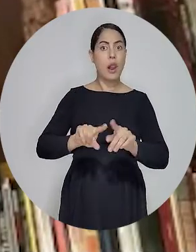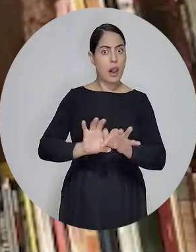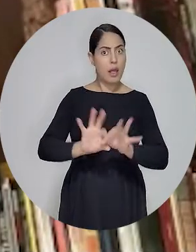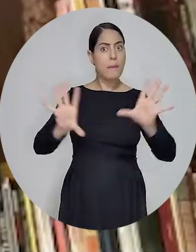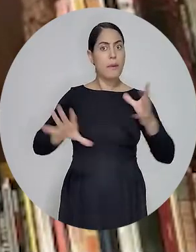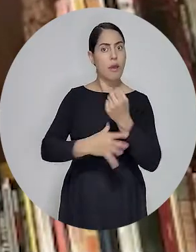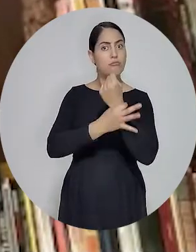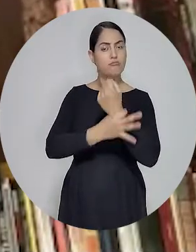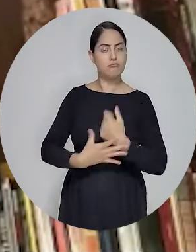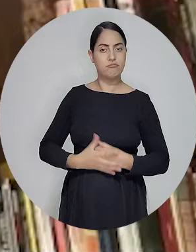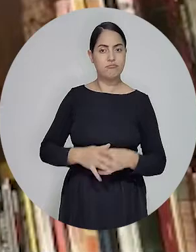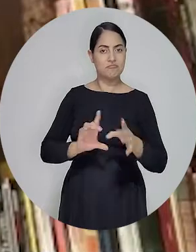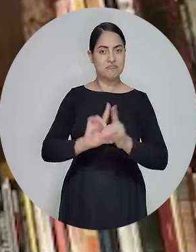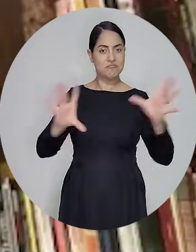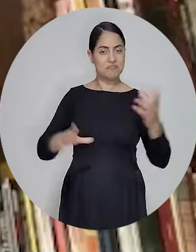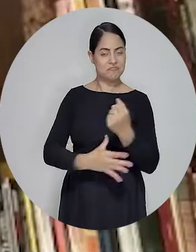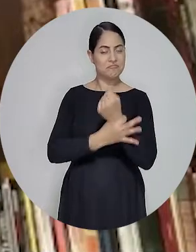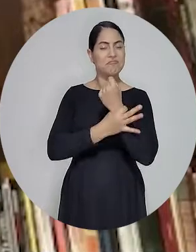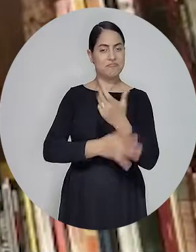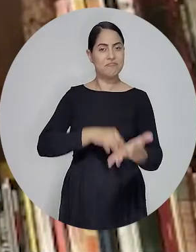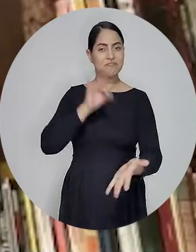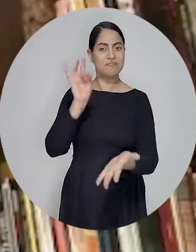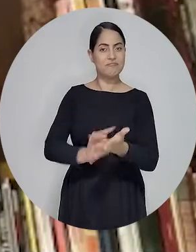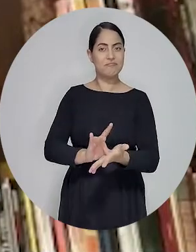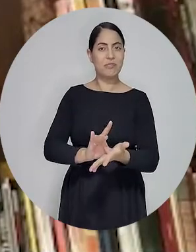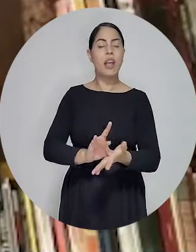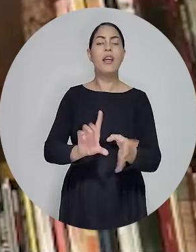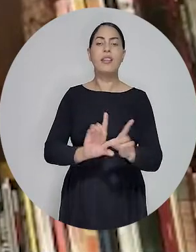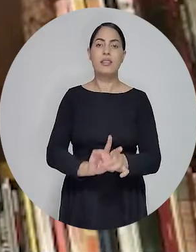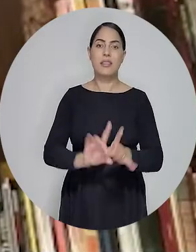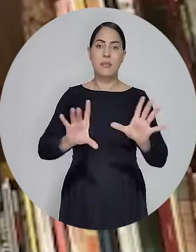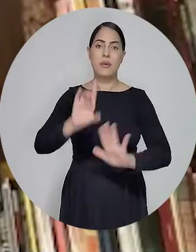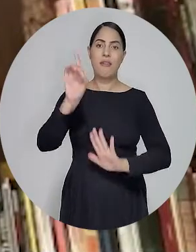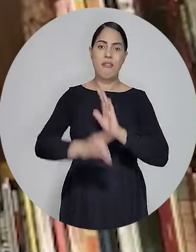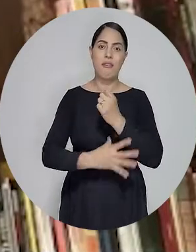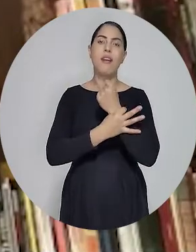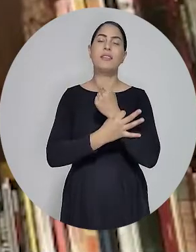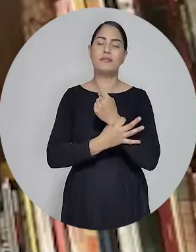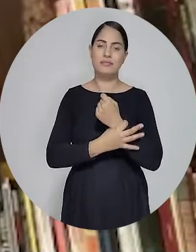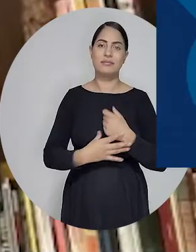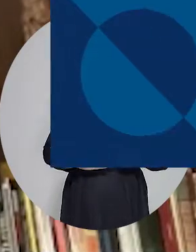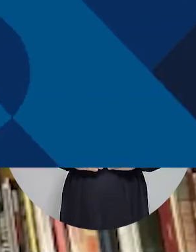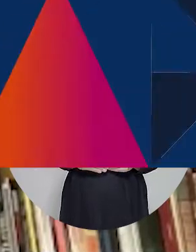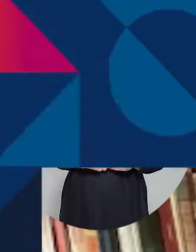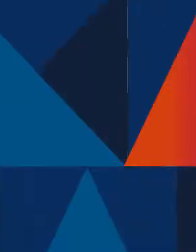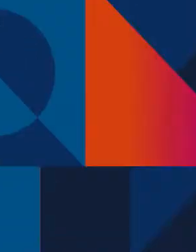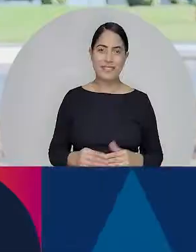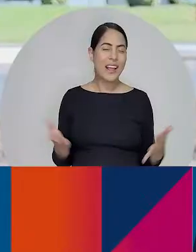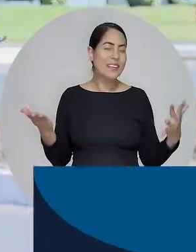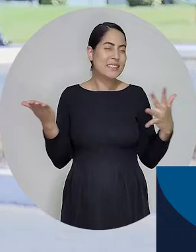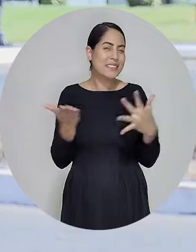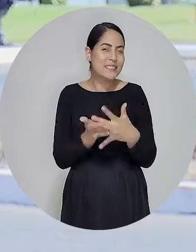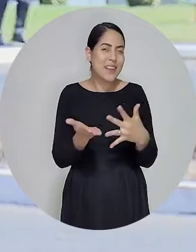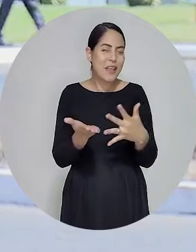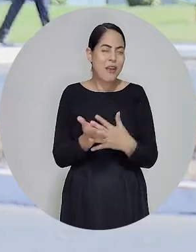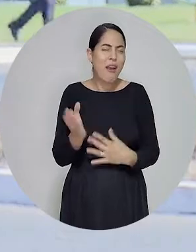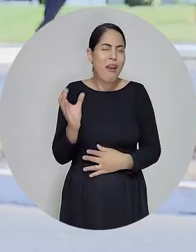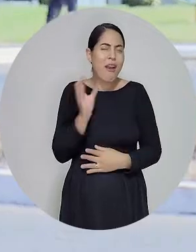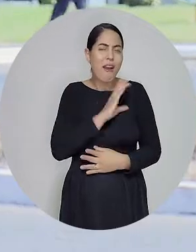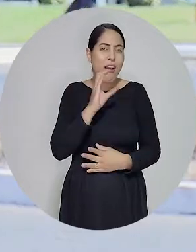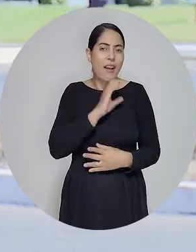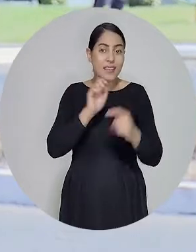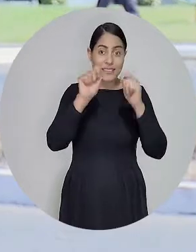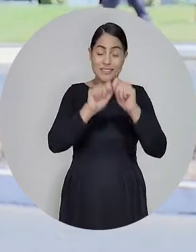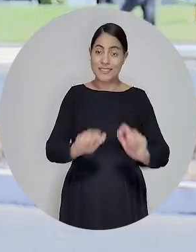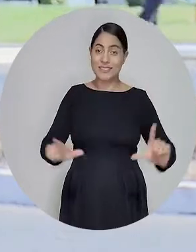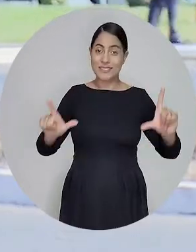das liberdades, na salvaguarda da democracia, na salvaguarda do Estado democrático de direito. Agora nós vamos para um